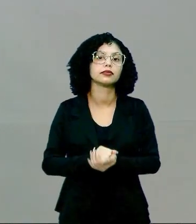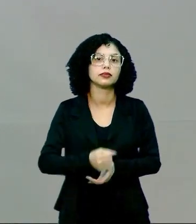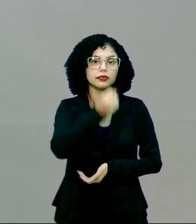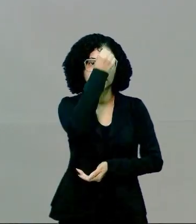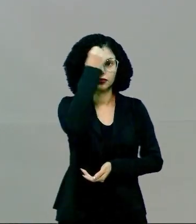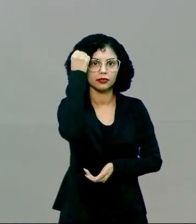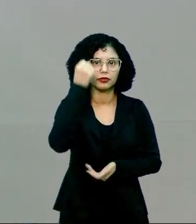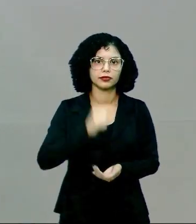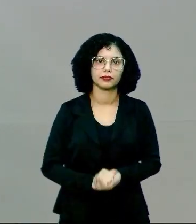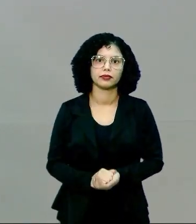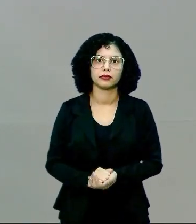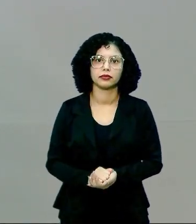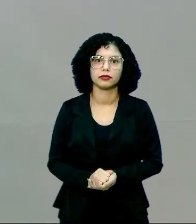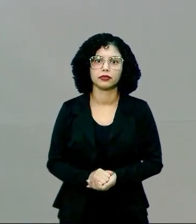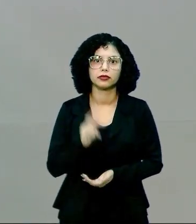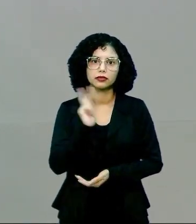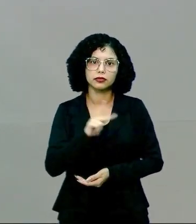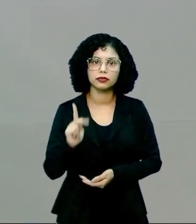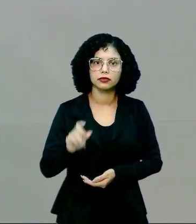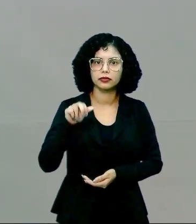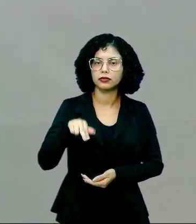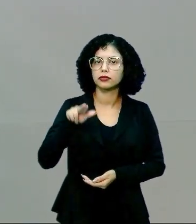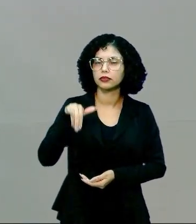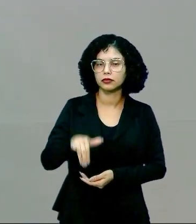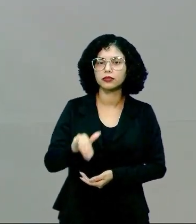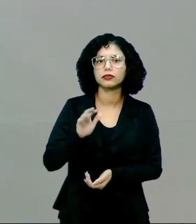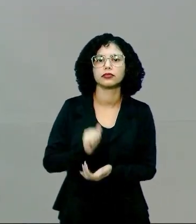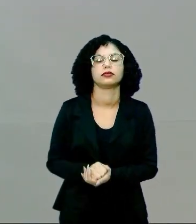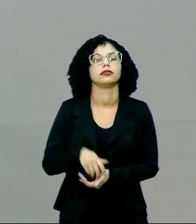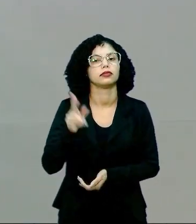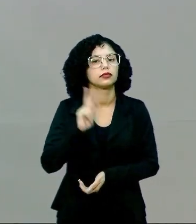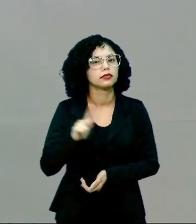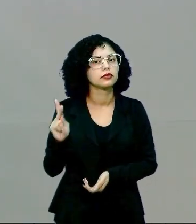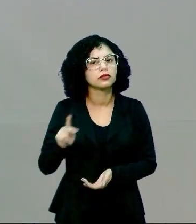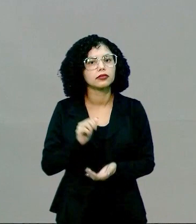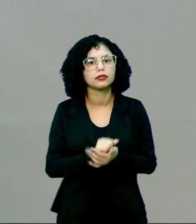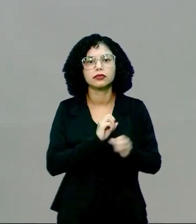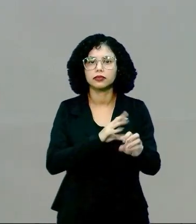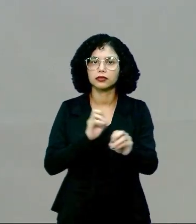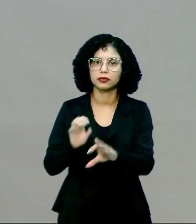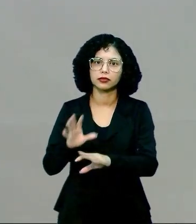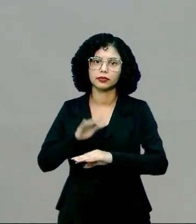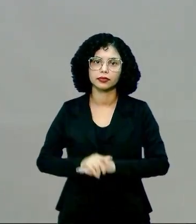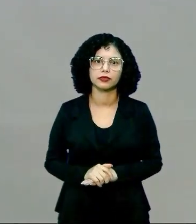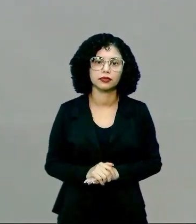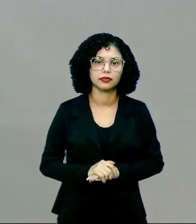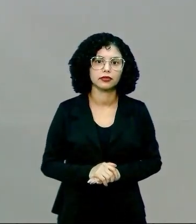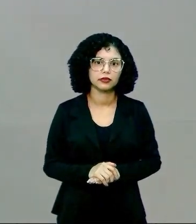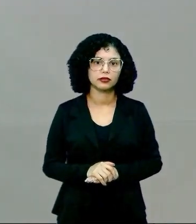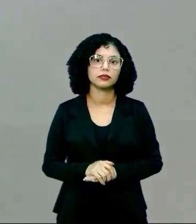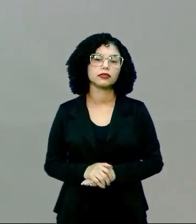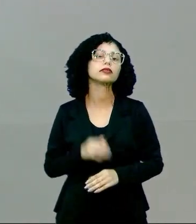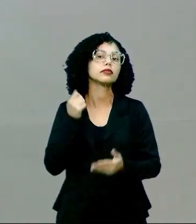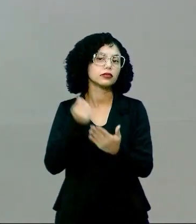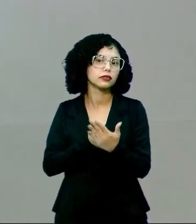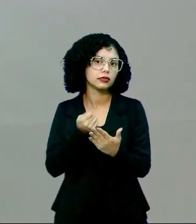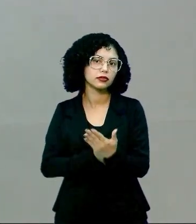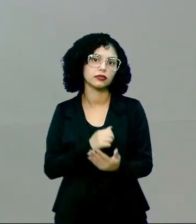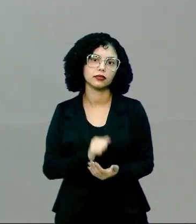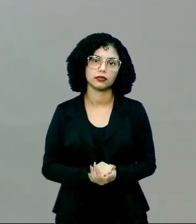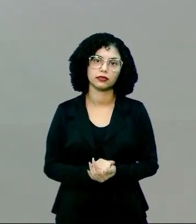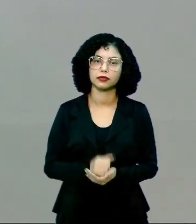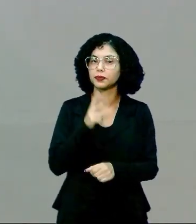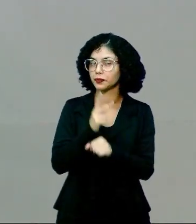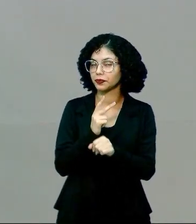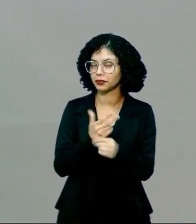curricular Sociologia. Eu sou o professor Ney Araújo, professor da Rede Pública de Ensino. E eu reforço que